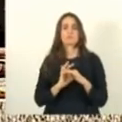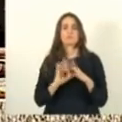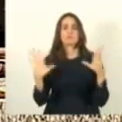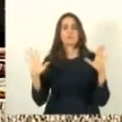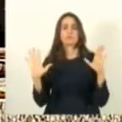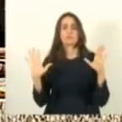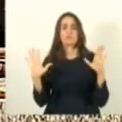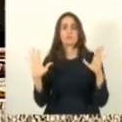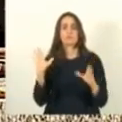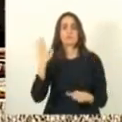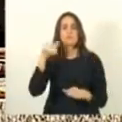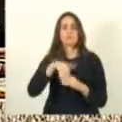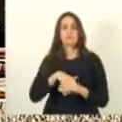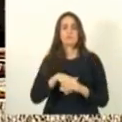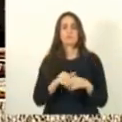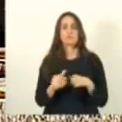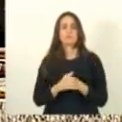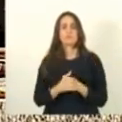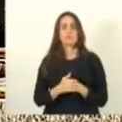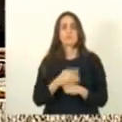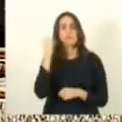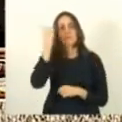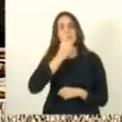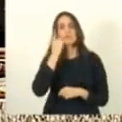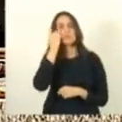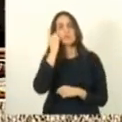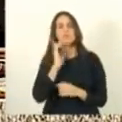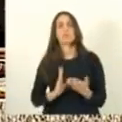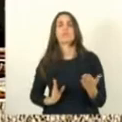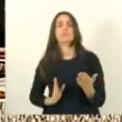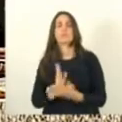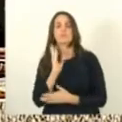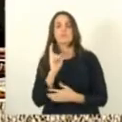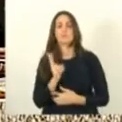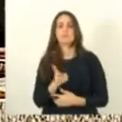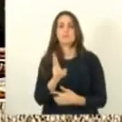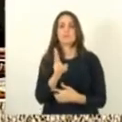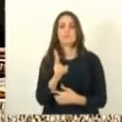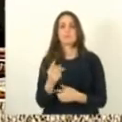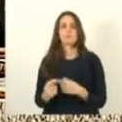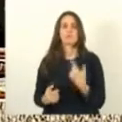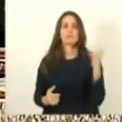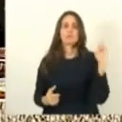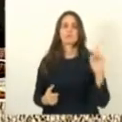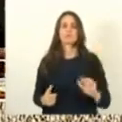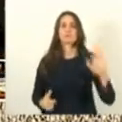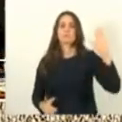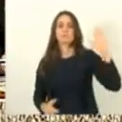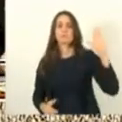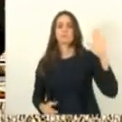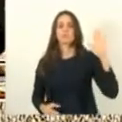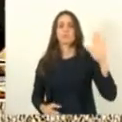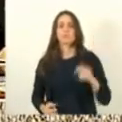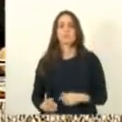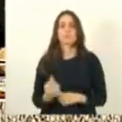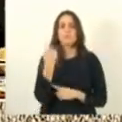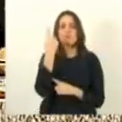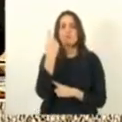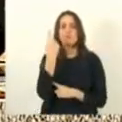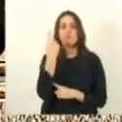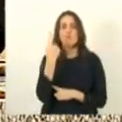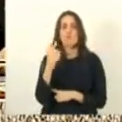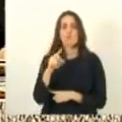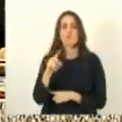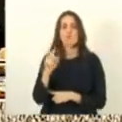em votação. Os deputados que aprovam permaneçam como se encontram, os contrários se manifestem. Contra um voto da ministra Irini